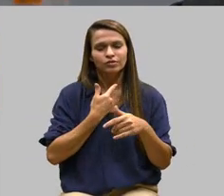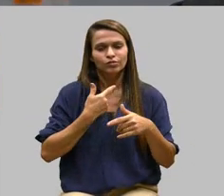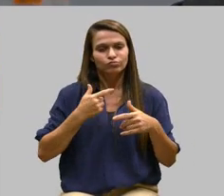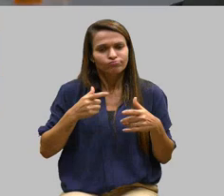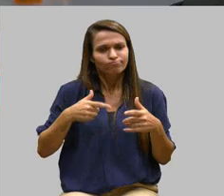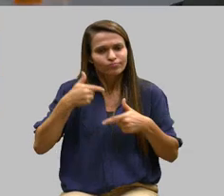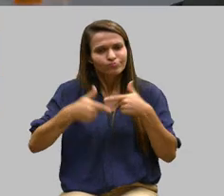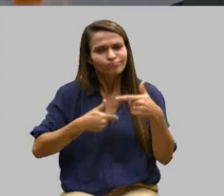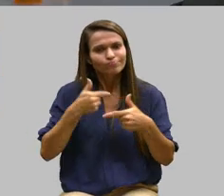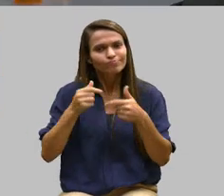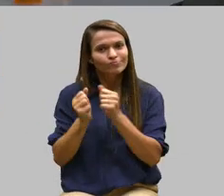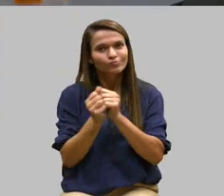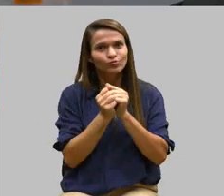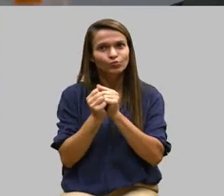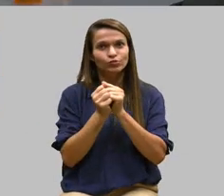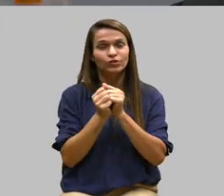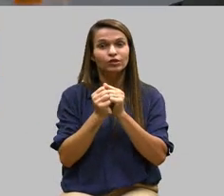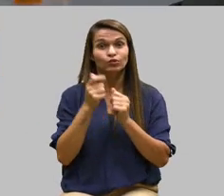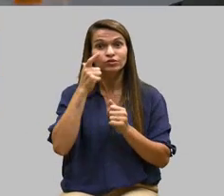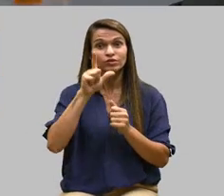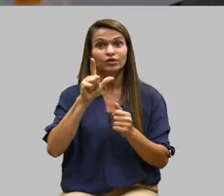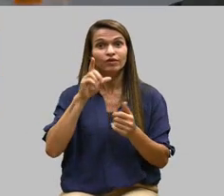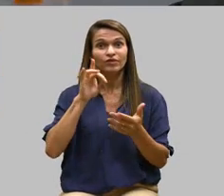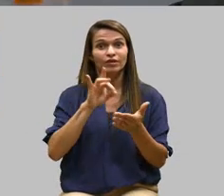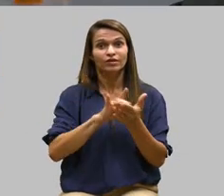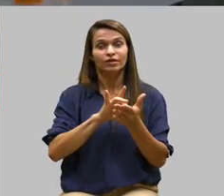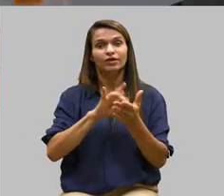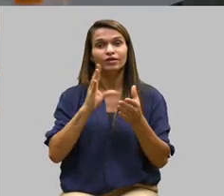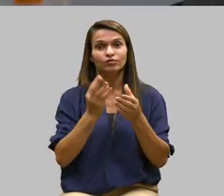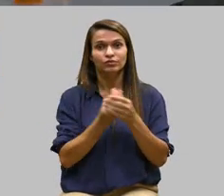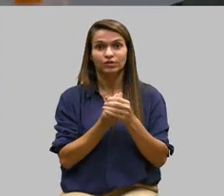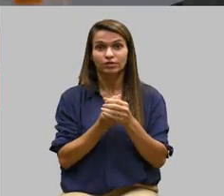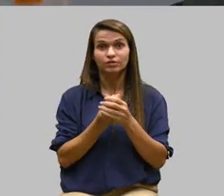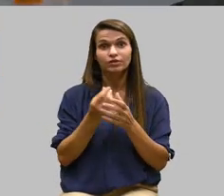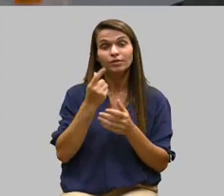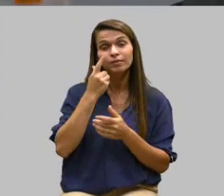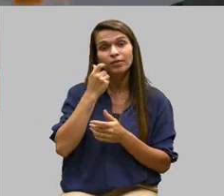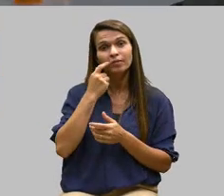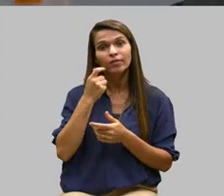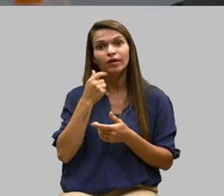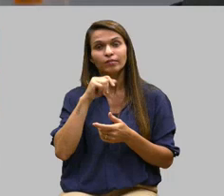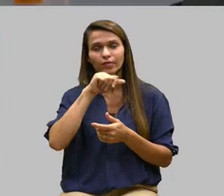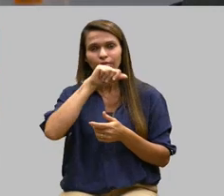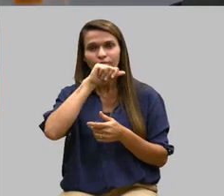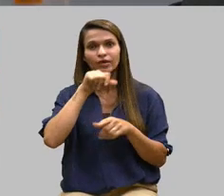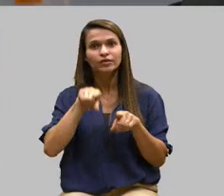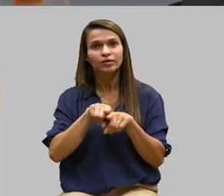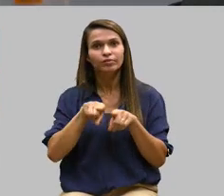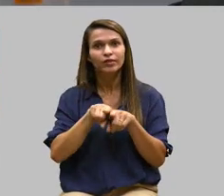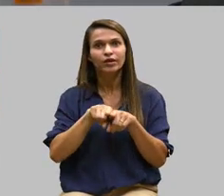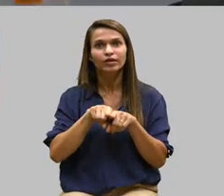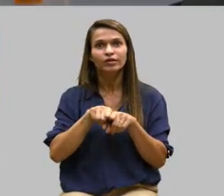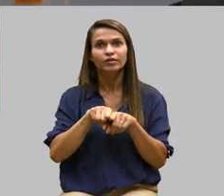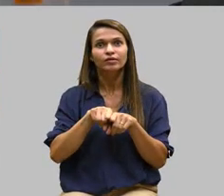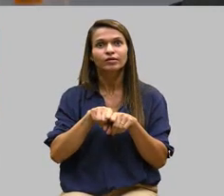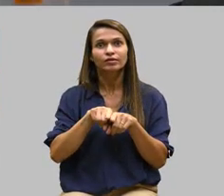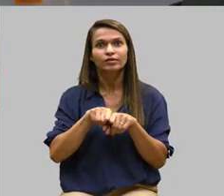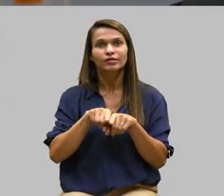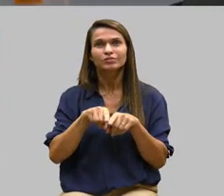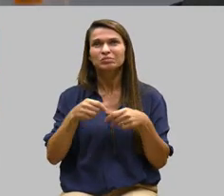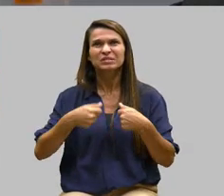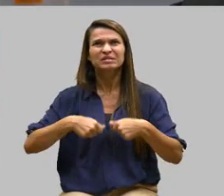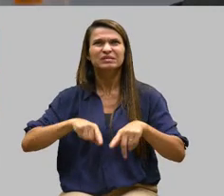verdadeiramente a nossa inclusão que os pais também não fiquem preocupados falando e se eu morrer